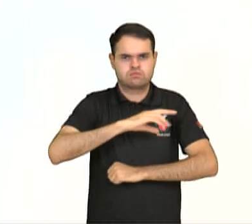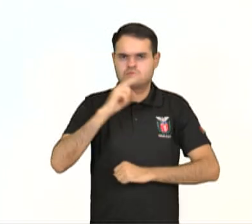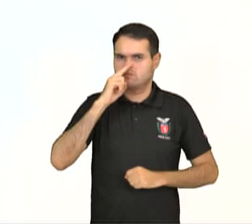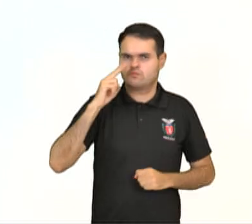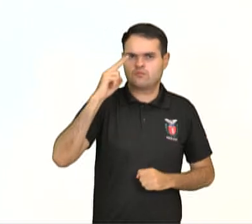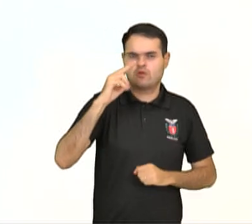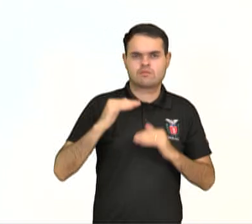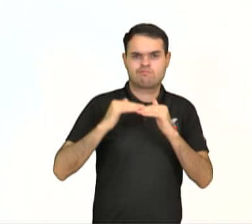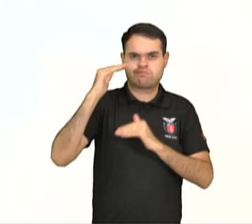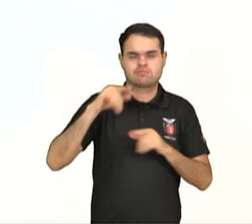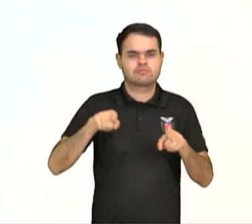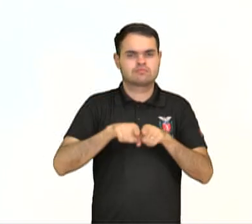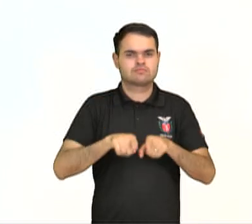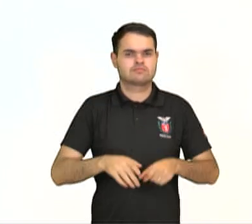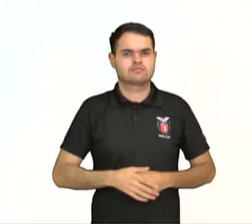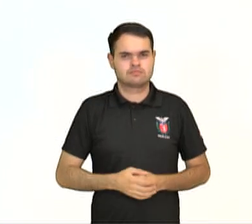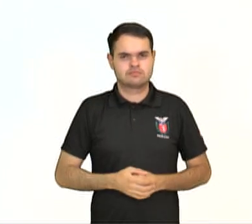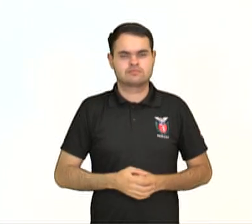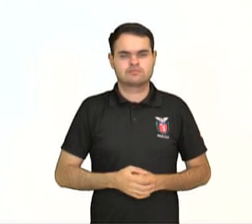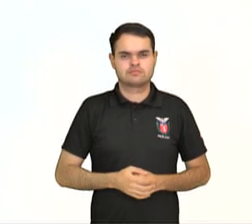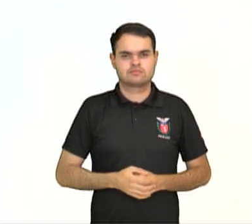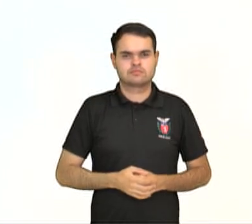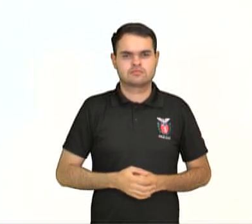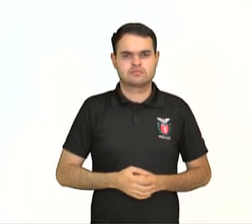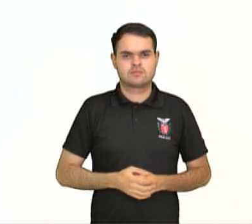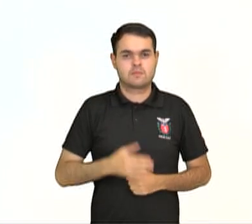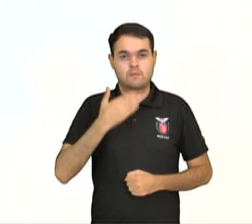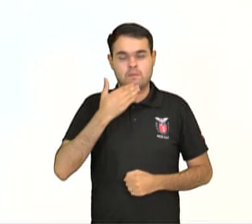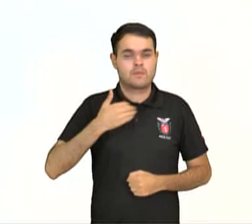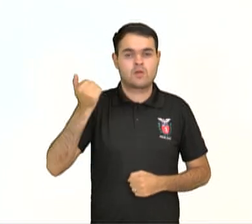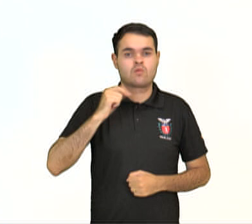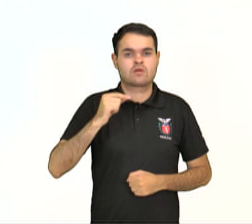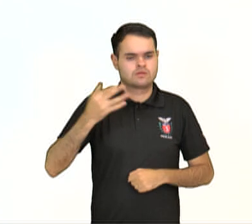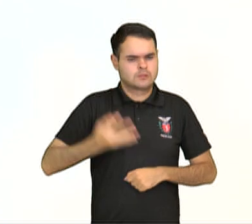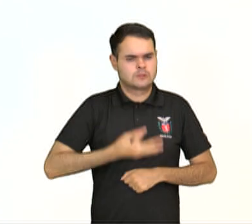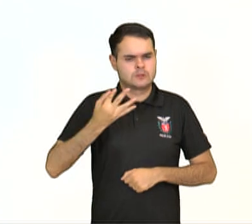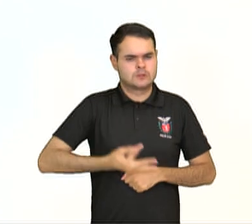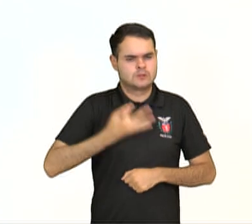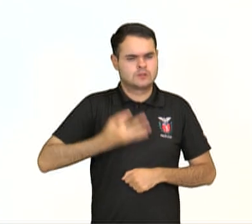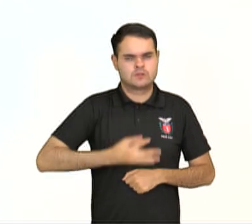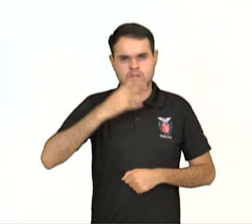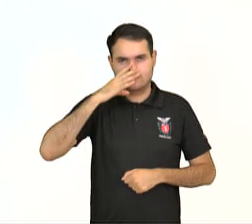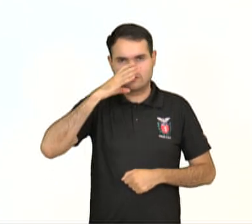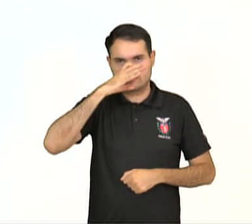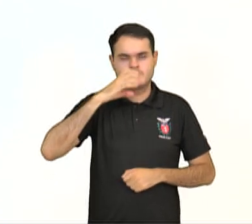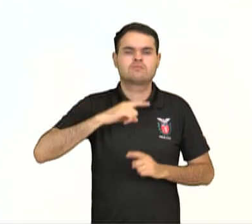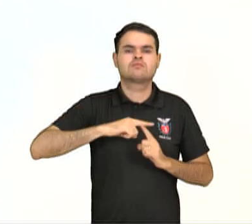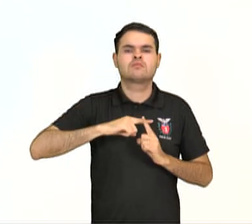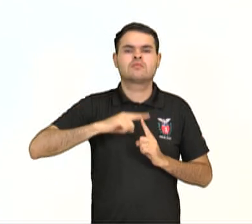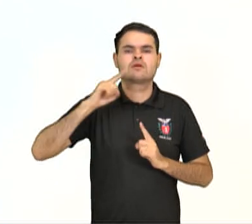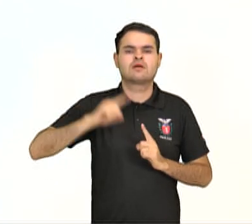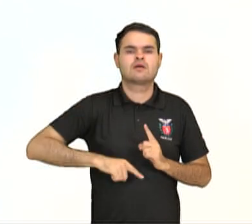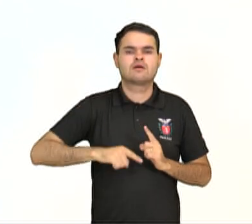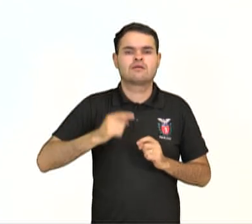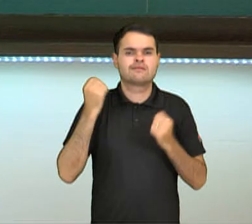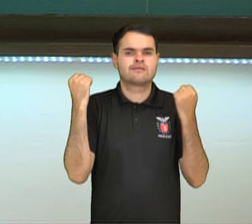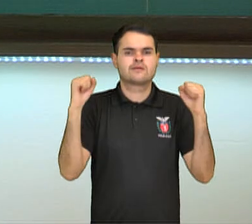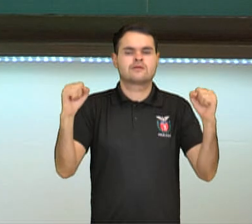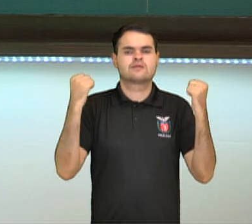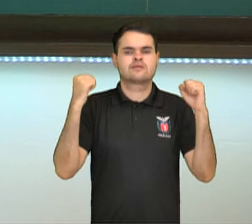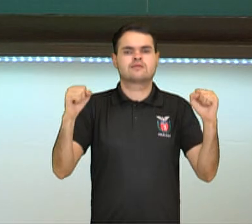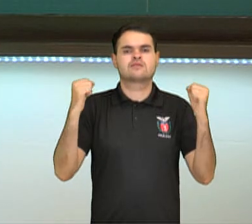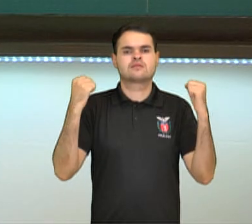minha condição de força também. Melhora a minha resistência. Por quê? Porque os exercícios